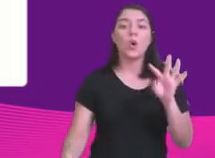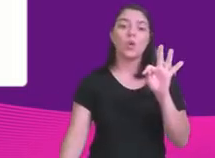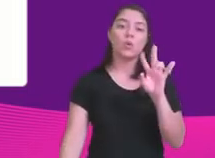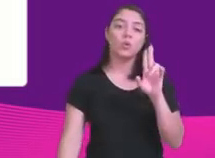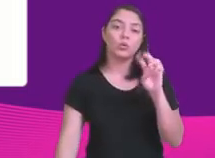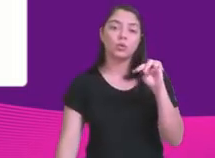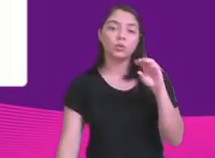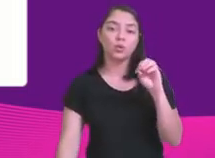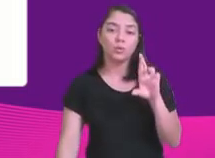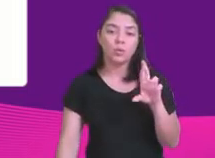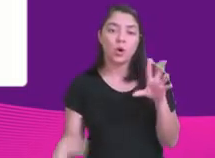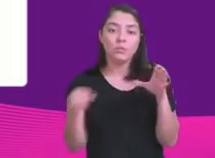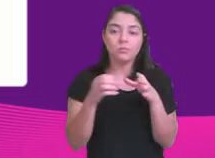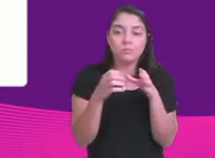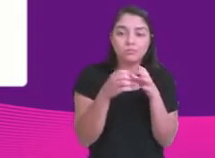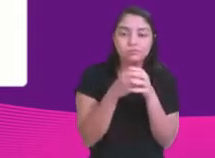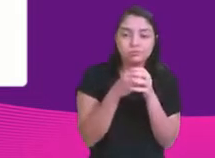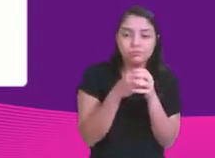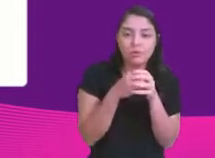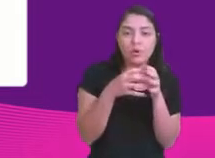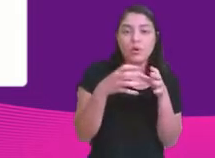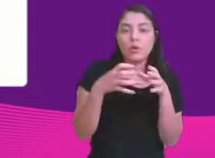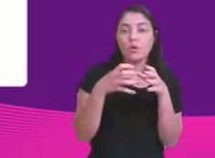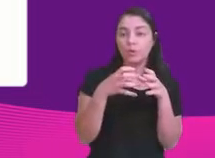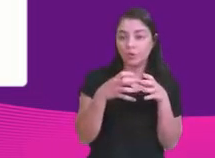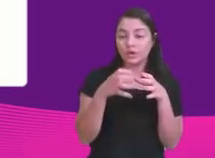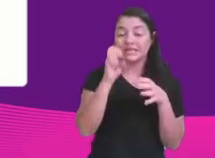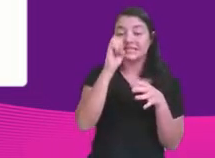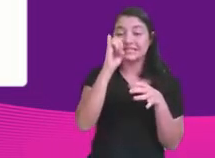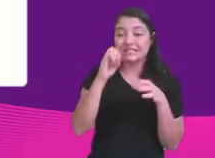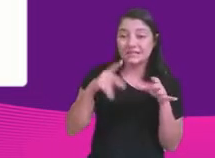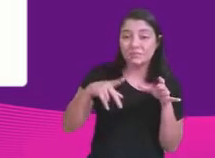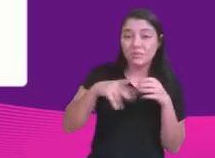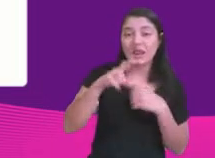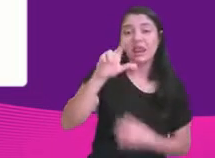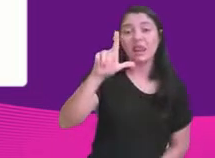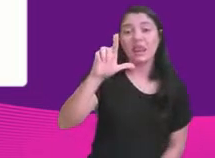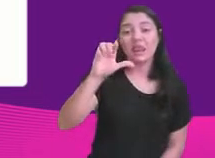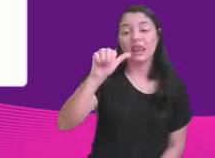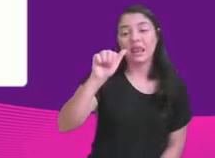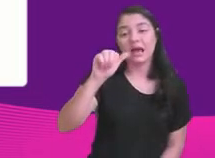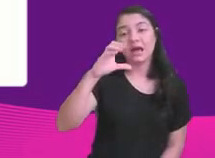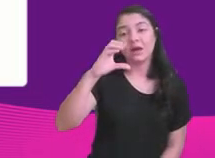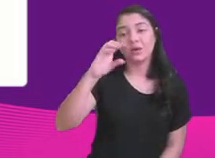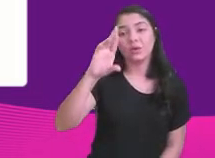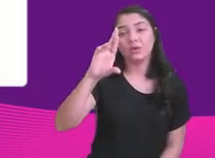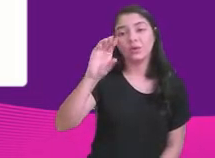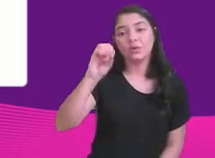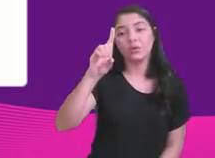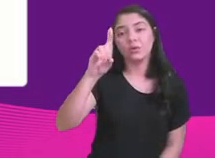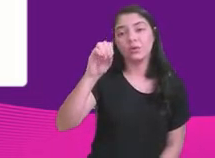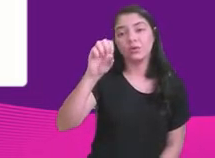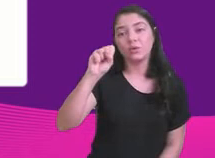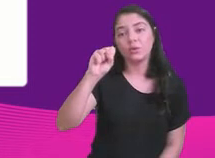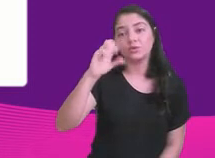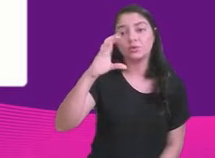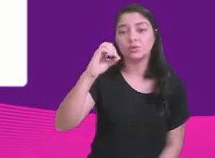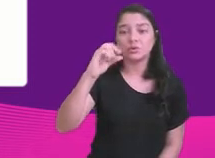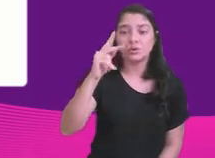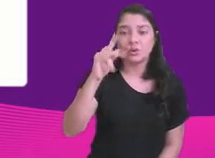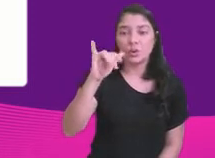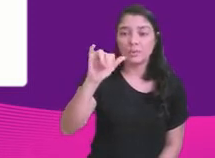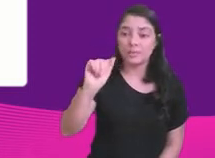e inferior, na qual a excisão radical por laparoscopia, ou seja, e também aberta, vai chegar na casa somente